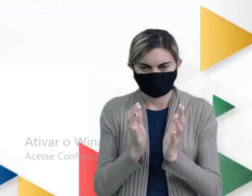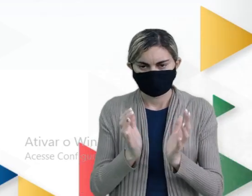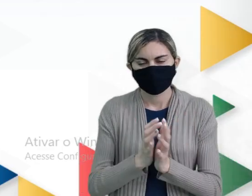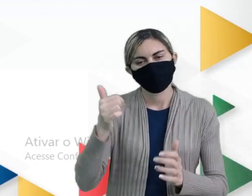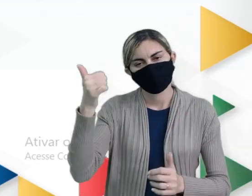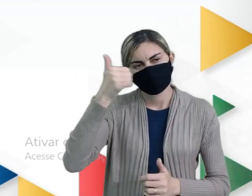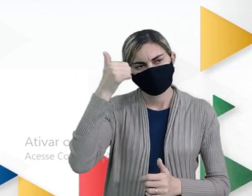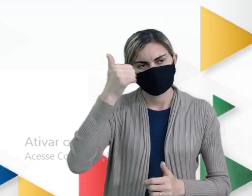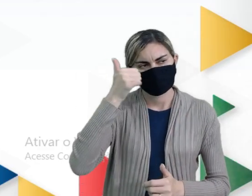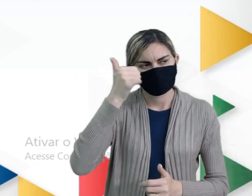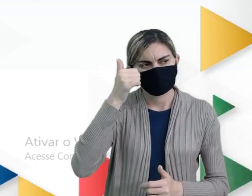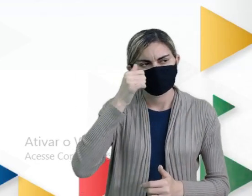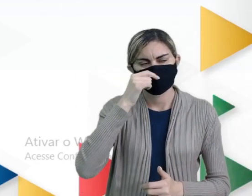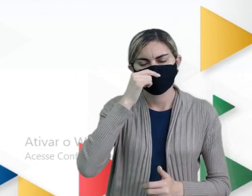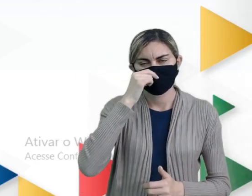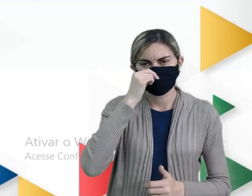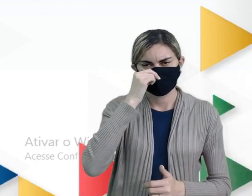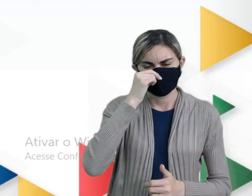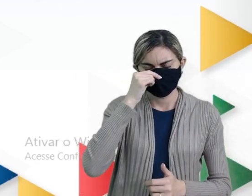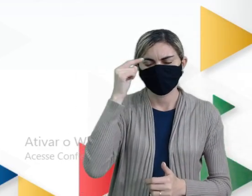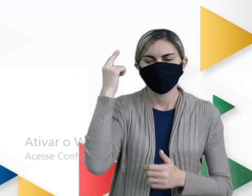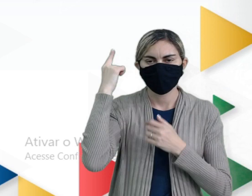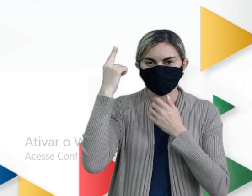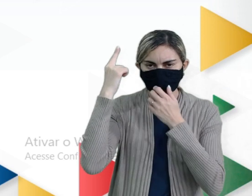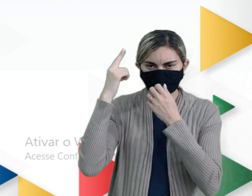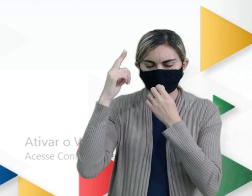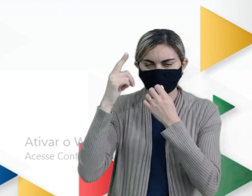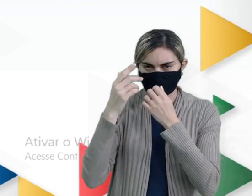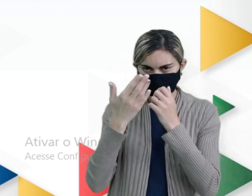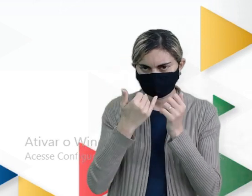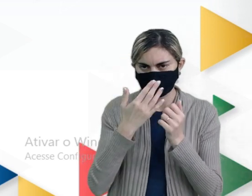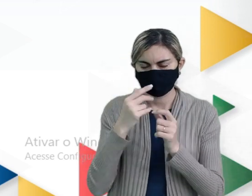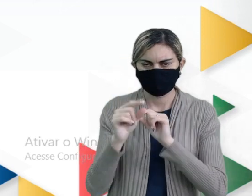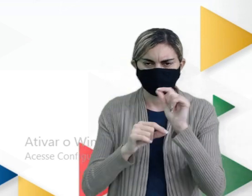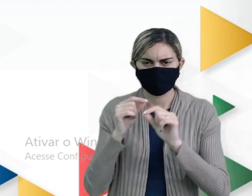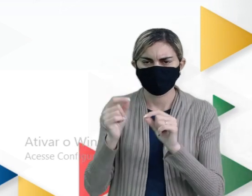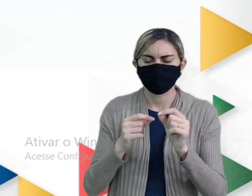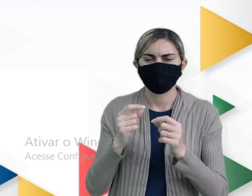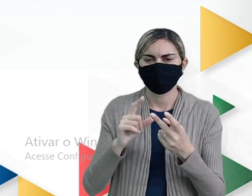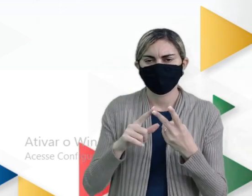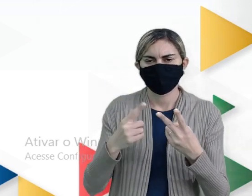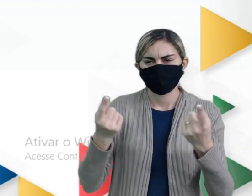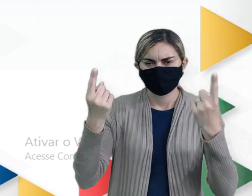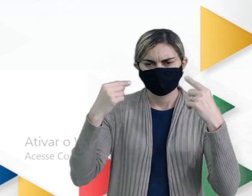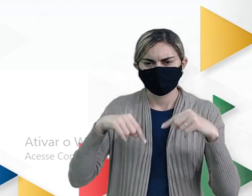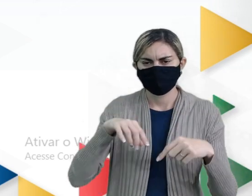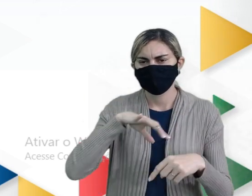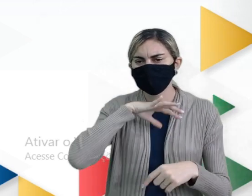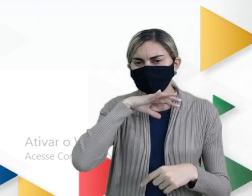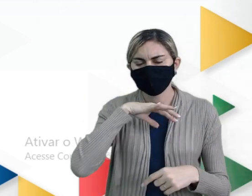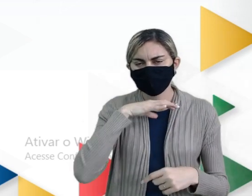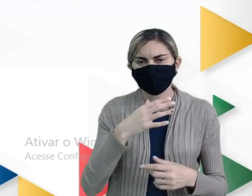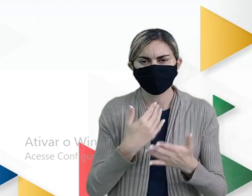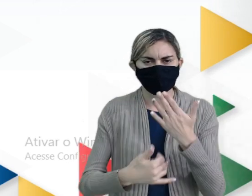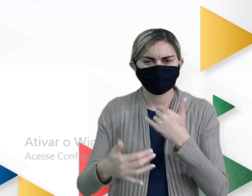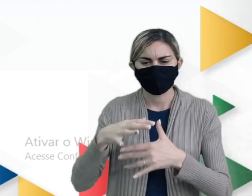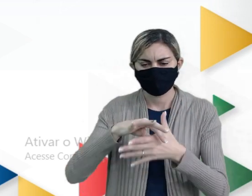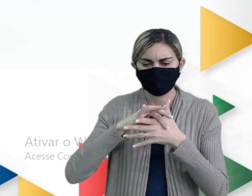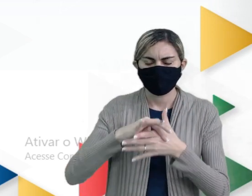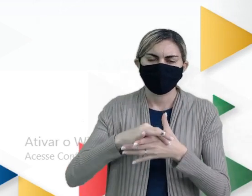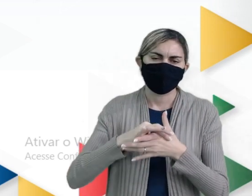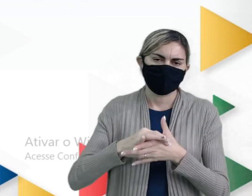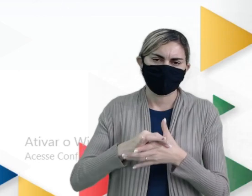primeiro ali, ó, o primeiro consumidor, que vai ser o herbívoro. O segundo consumidor já vai ser aquele animal que ele vai ser carnívoro, ele vai